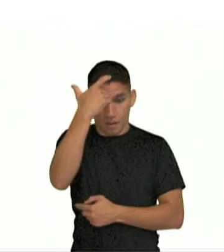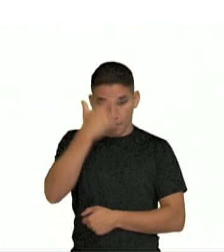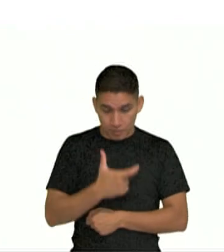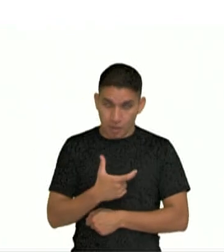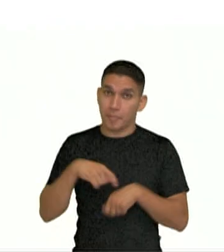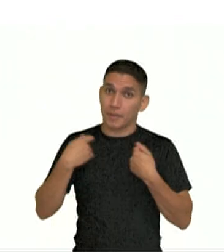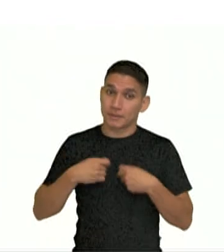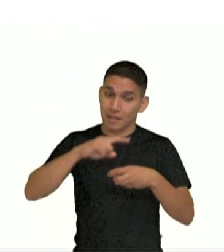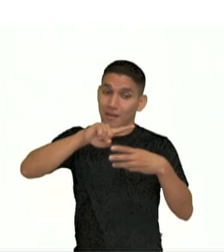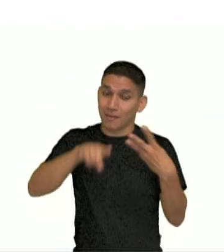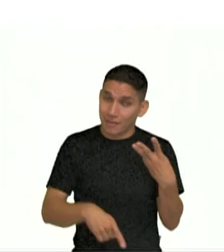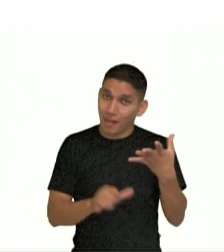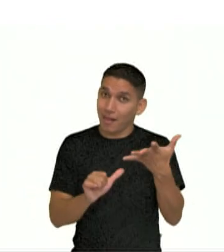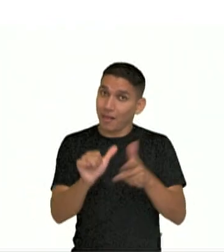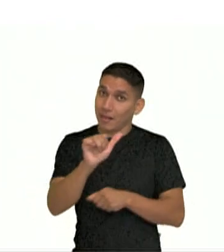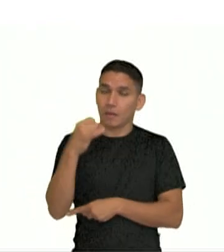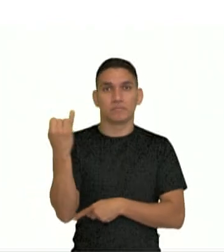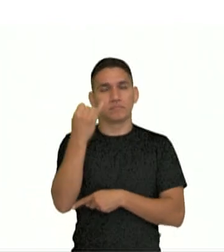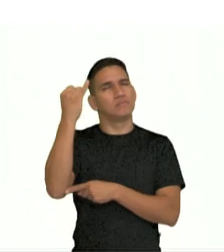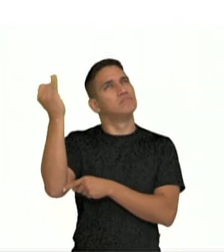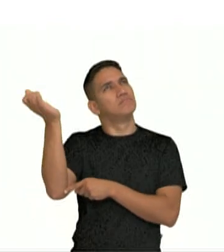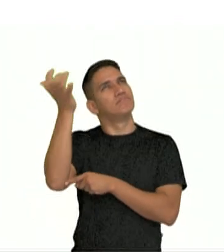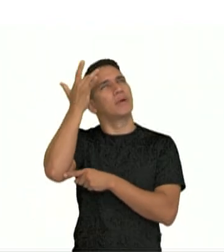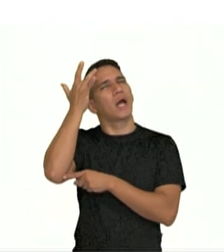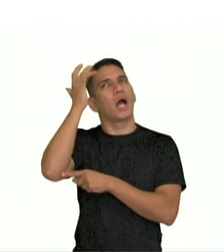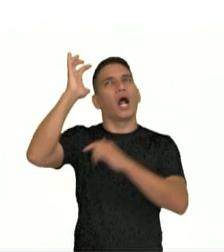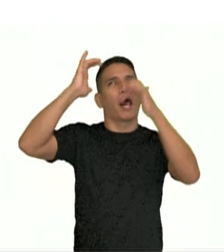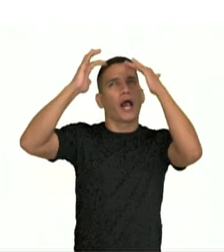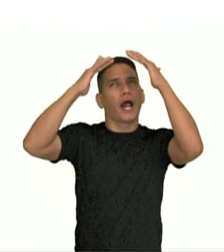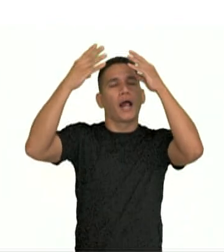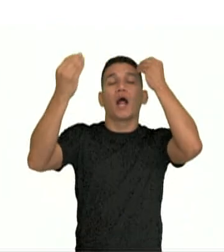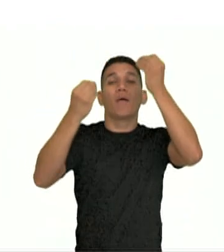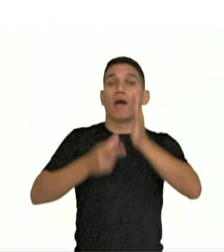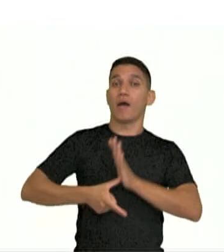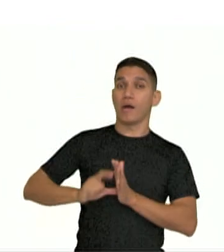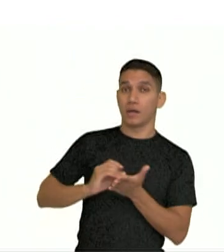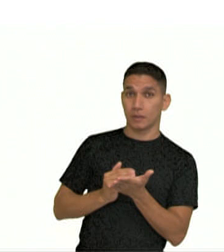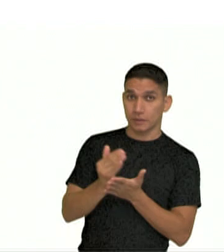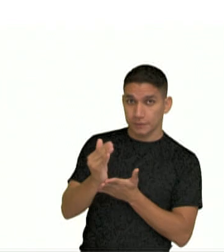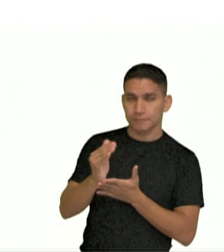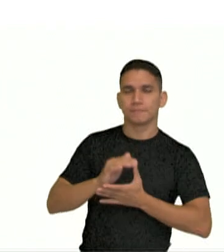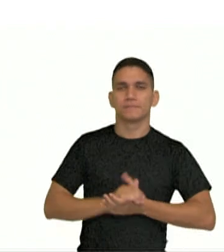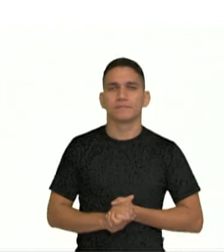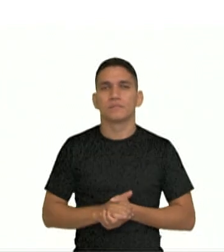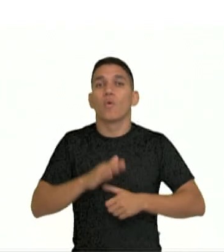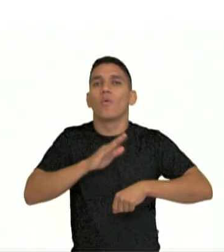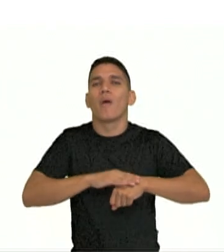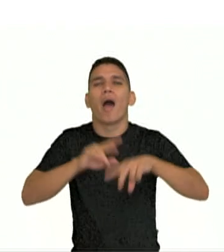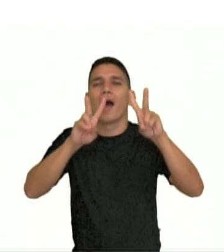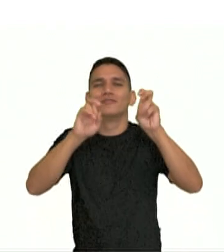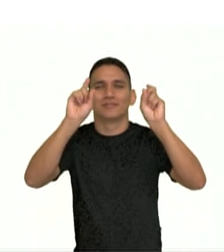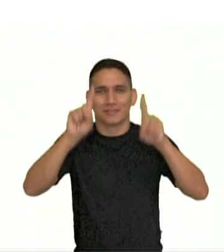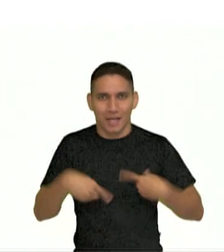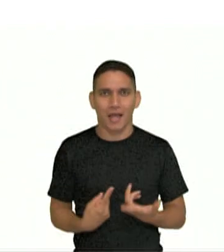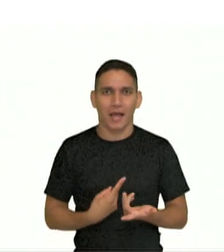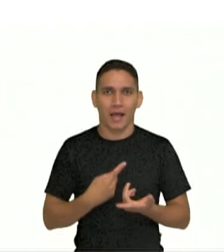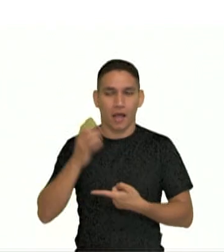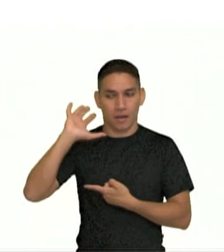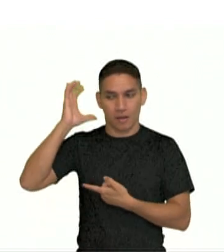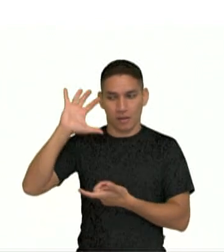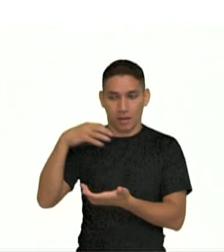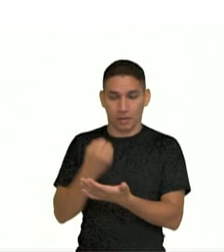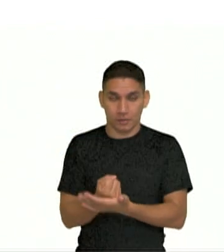3 pilares em mente antes de dar início à produção. Quando o assunto é